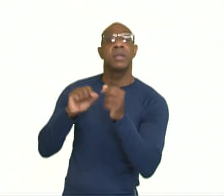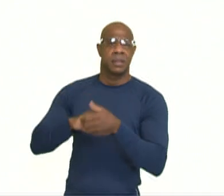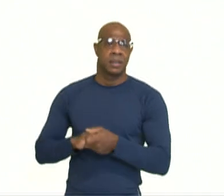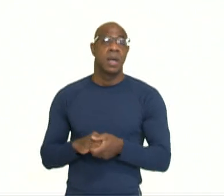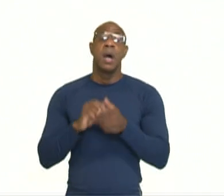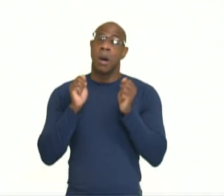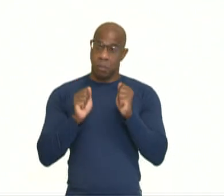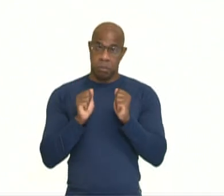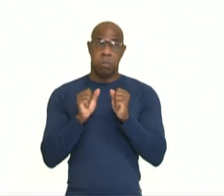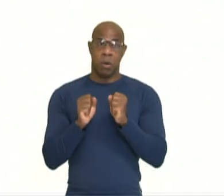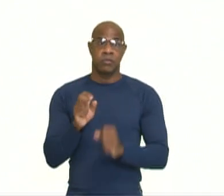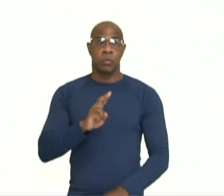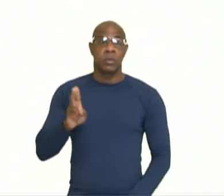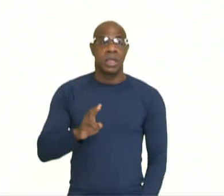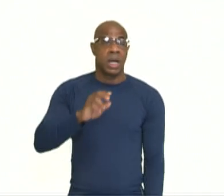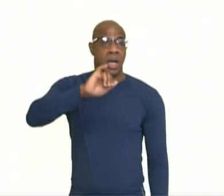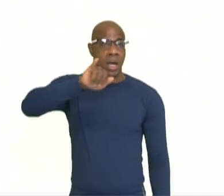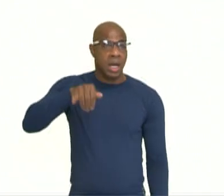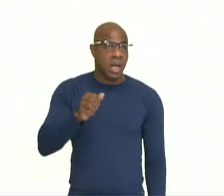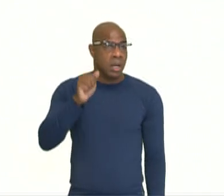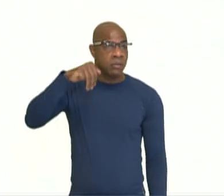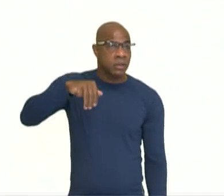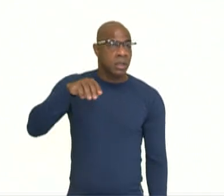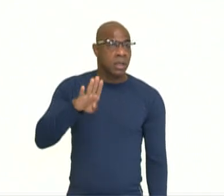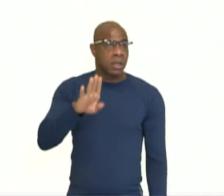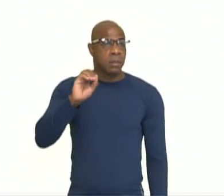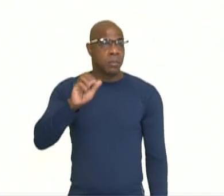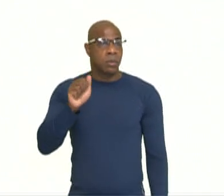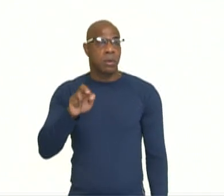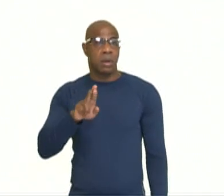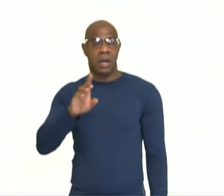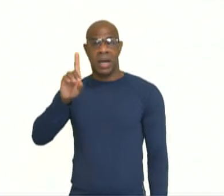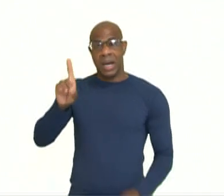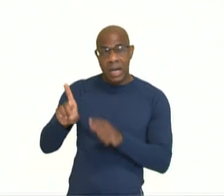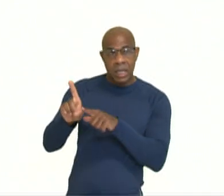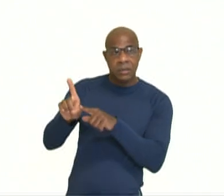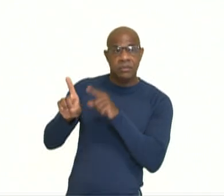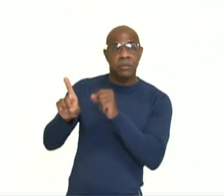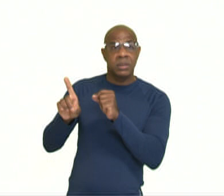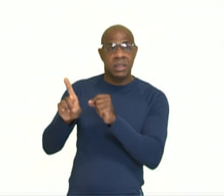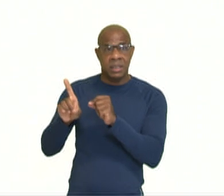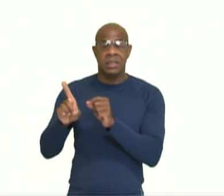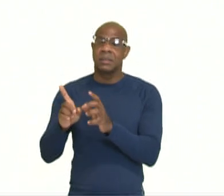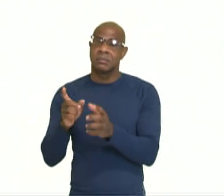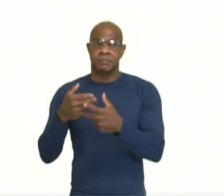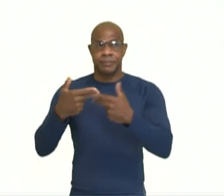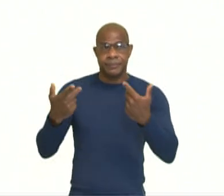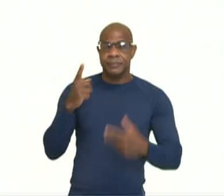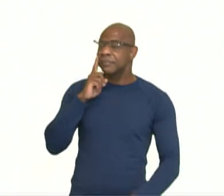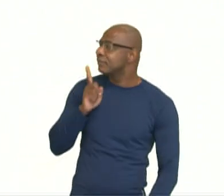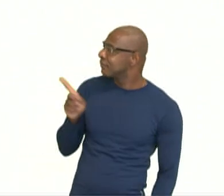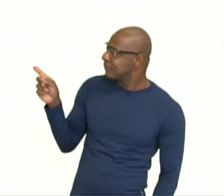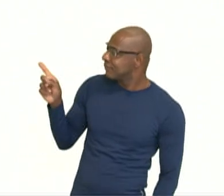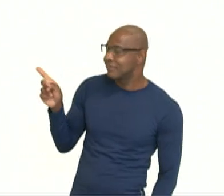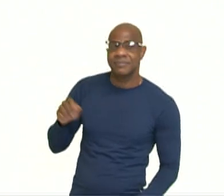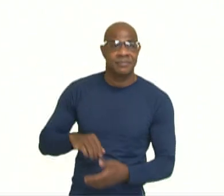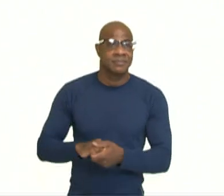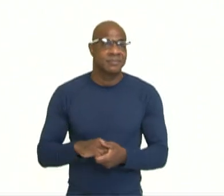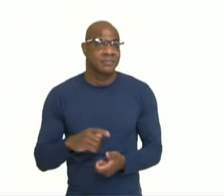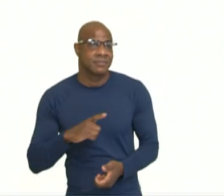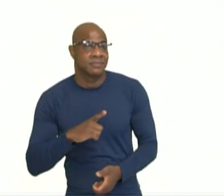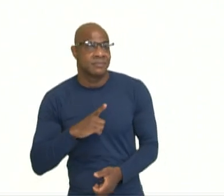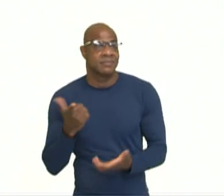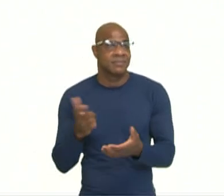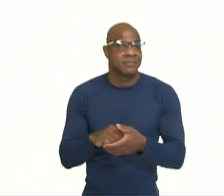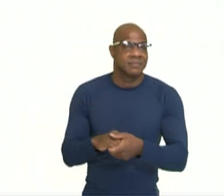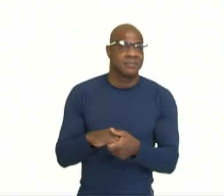Jamboard, colocando palavras-chave, né? Usando aqui, ó, na barra os aplicativos, né? Você tem, por exemplo, o bloquinho